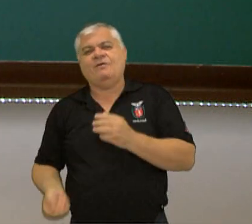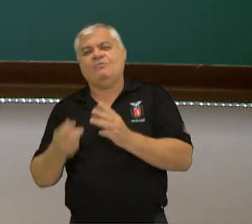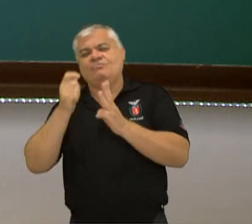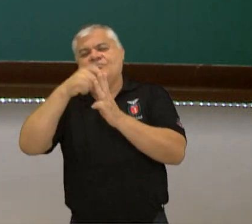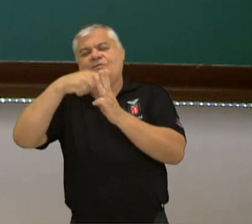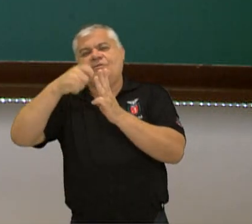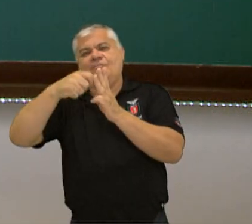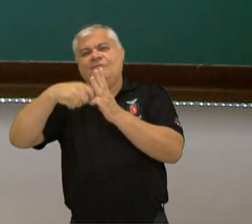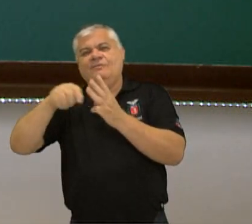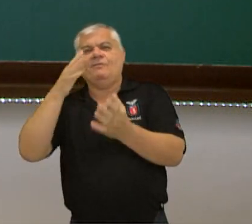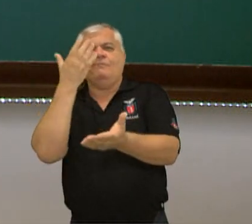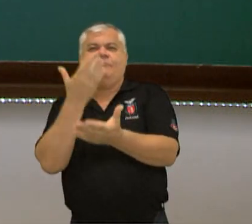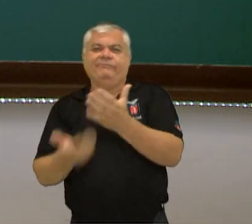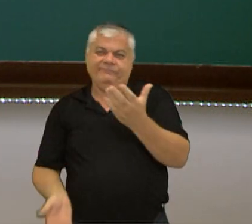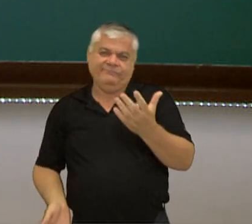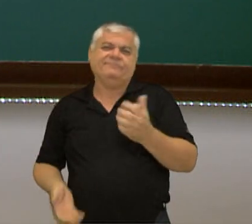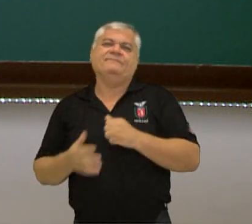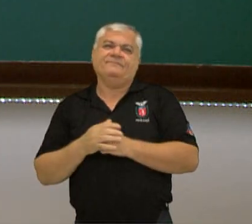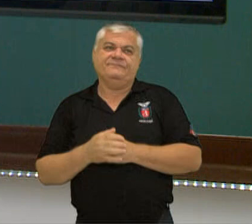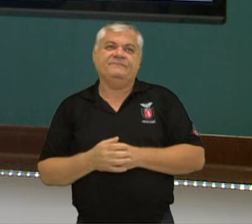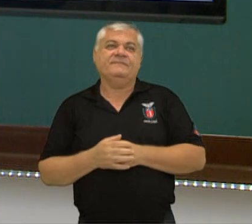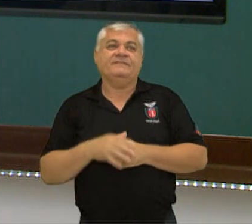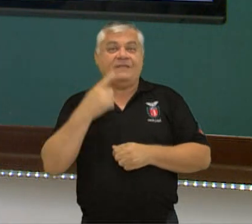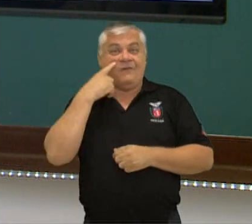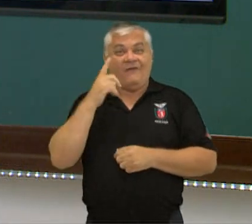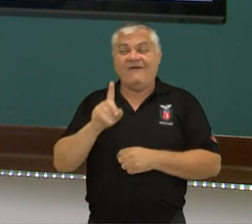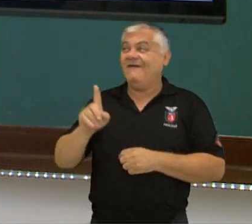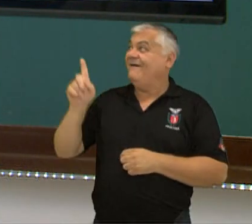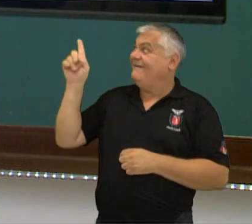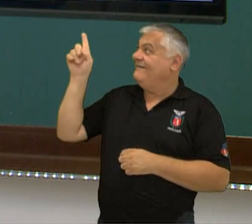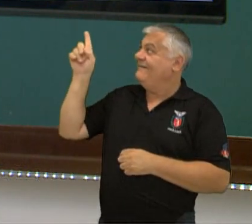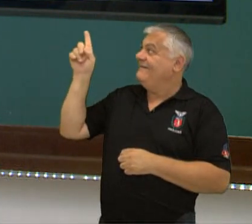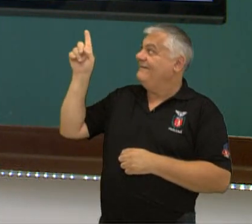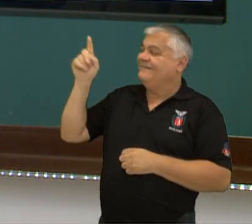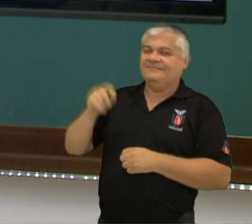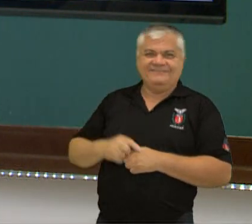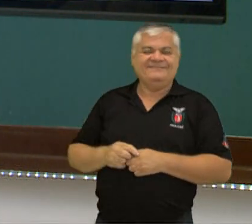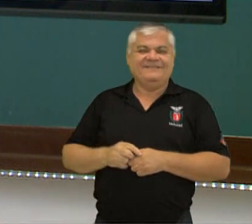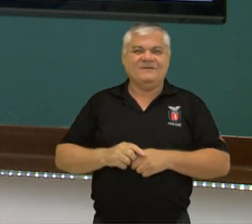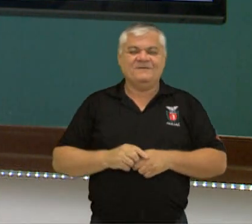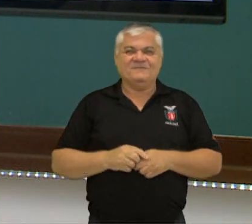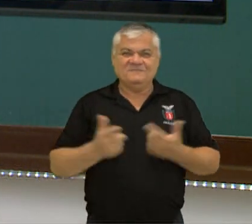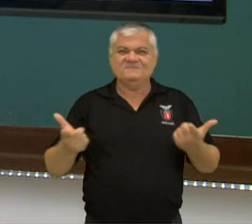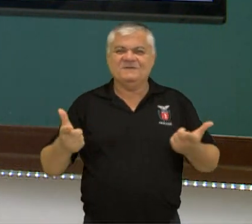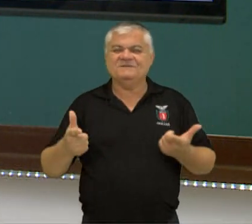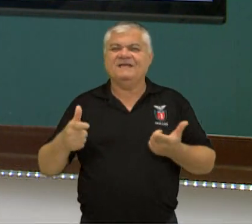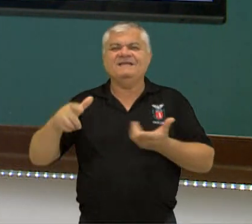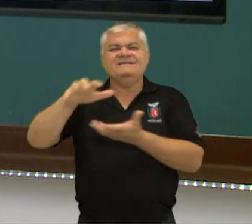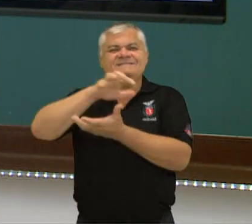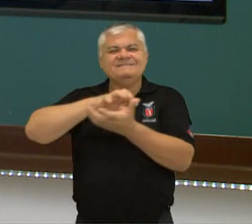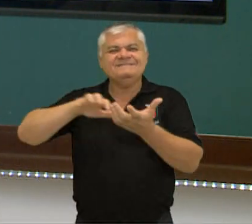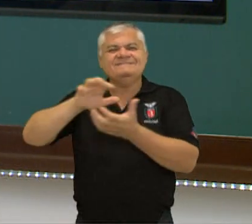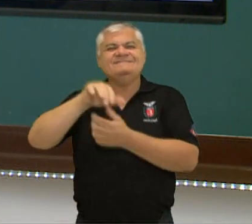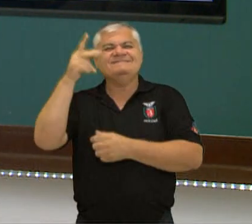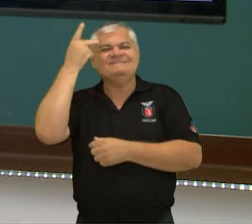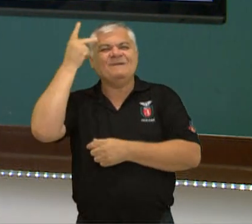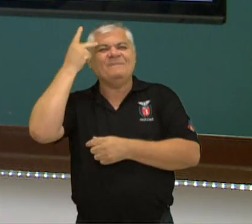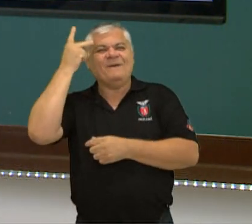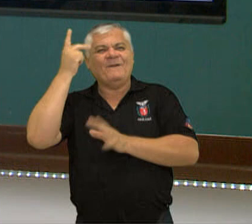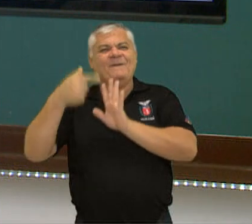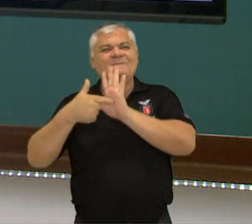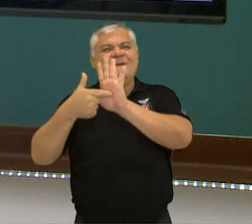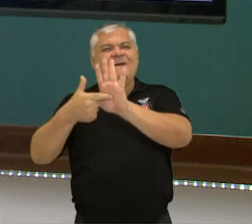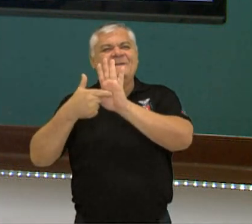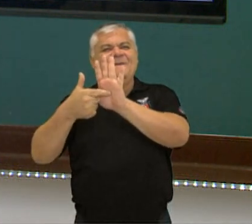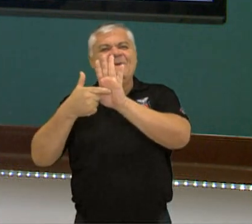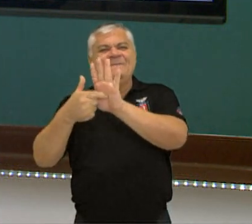meses foi derrotado. E aí você tem elementos que mostram essa campanha entre os paulistas para participar dessa